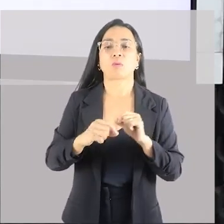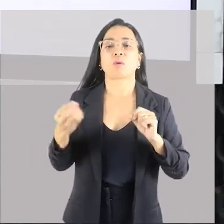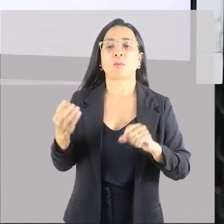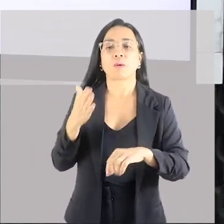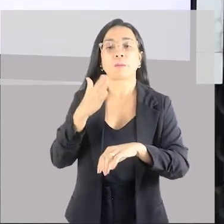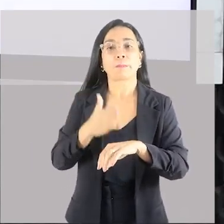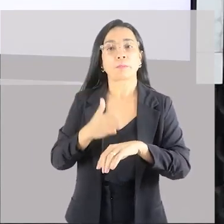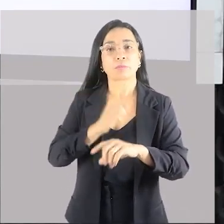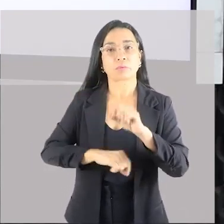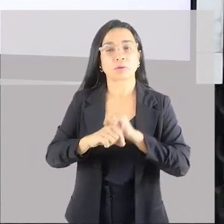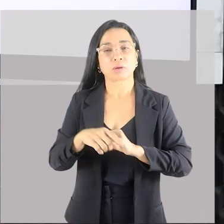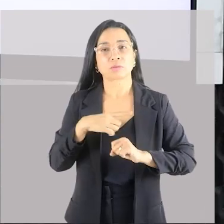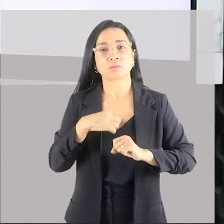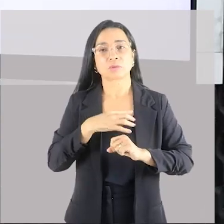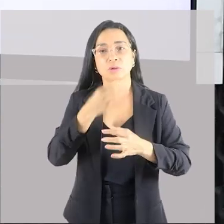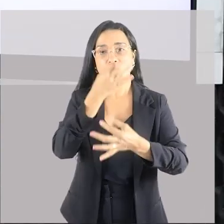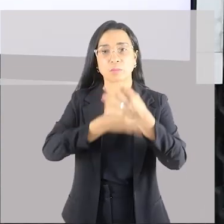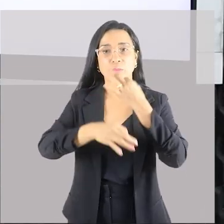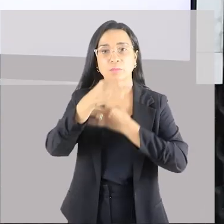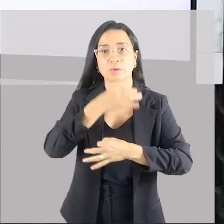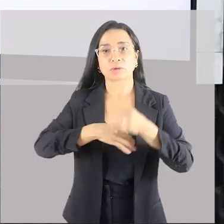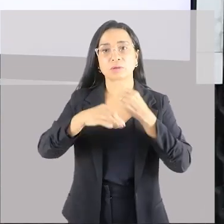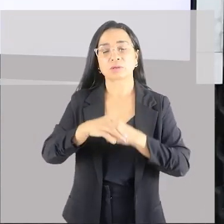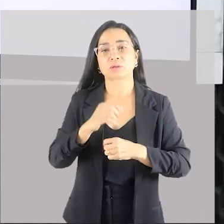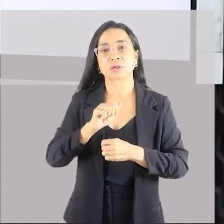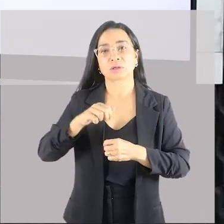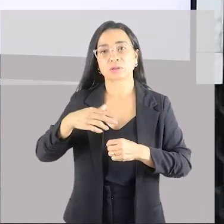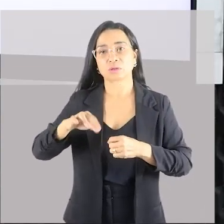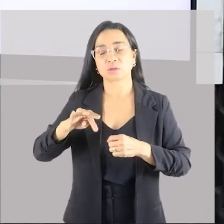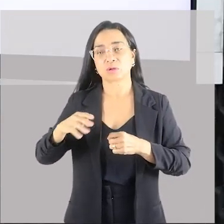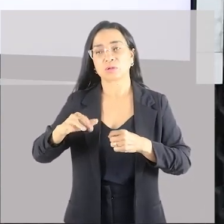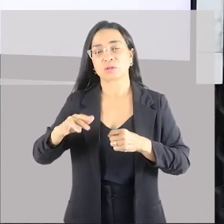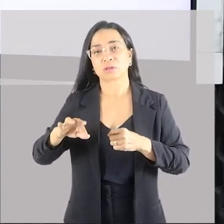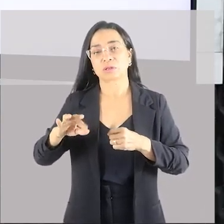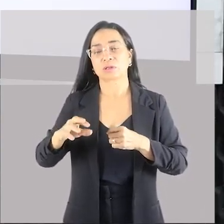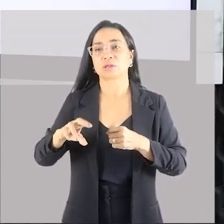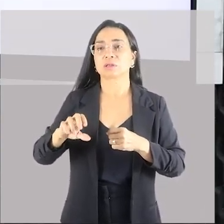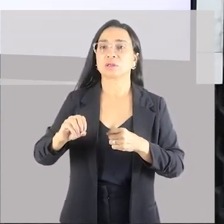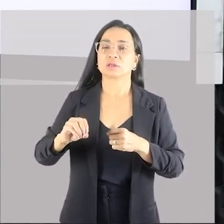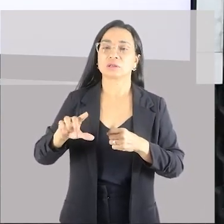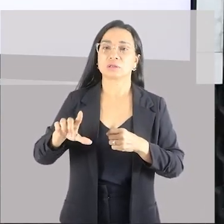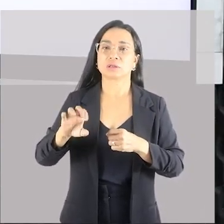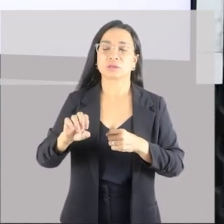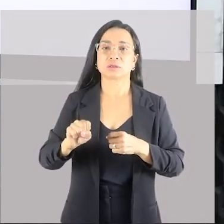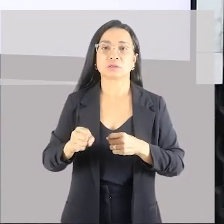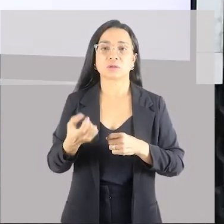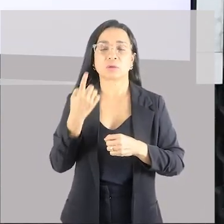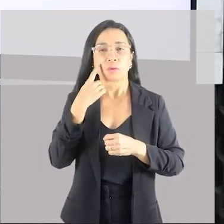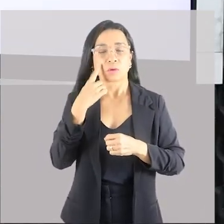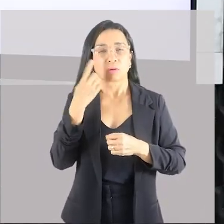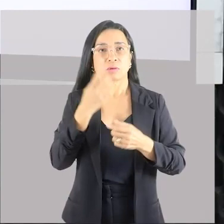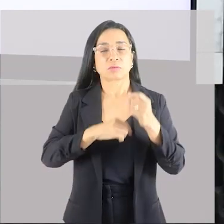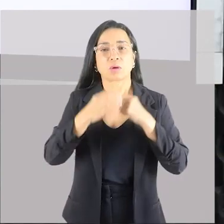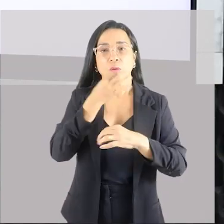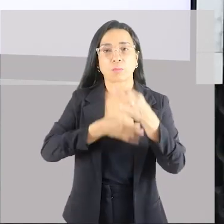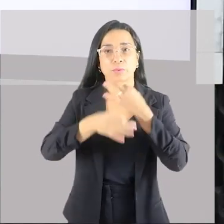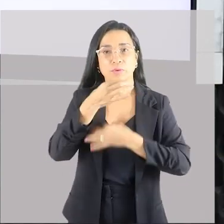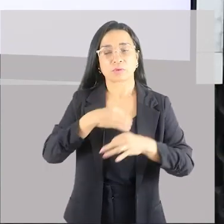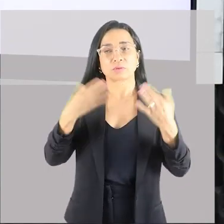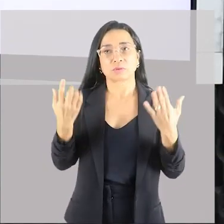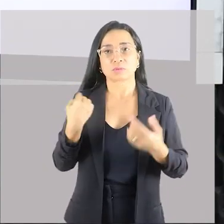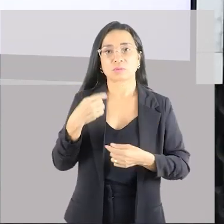contratualistas tem uma crítica a Aristóteles, obviamente, porque eles consideram que nós não nascemos políticos